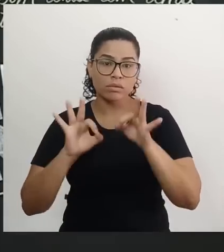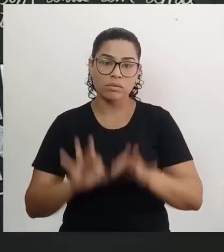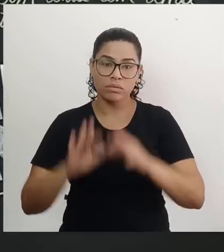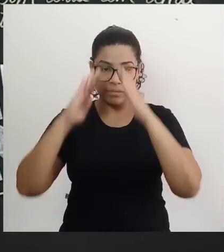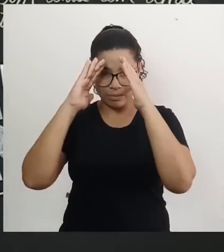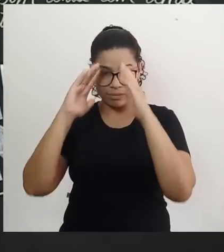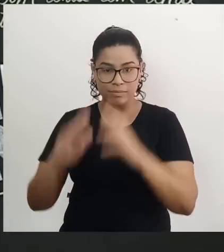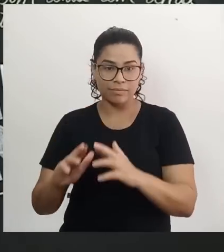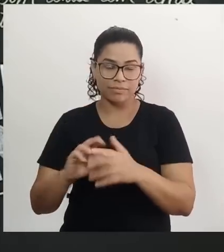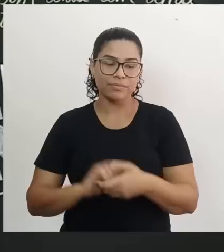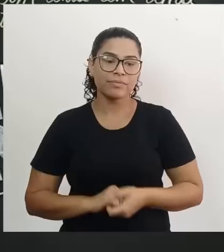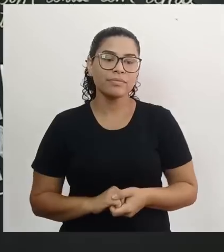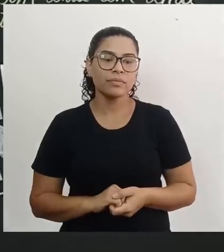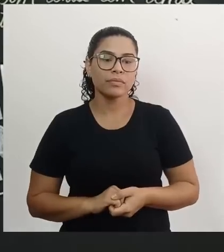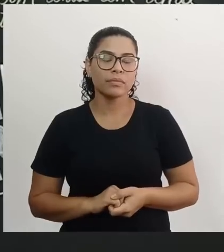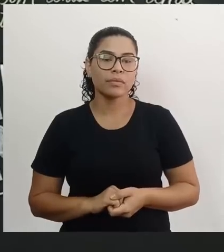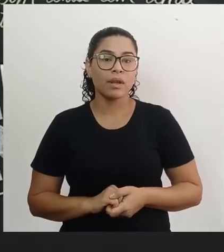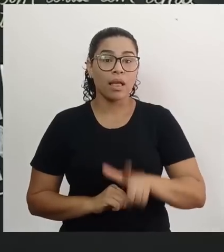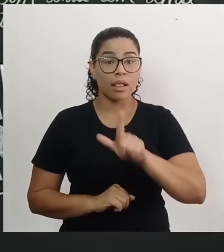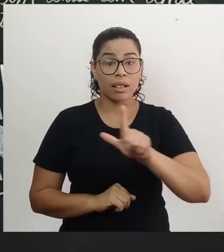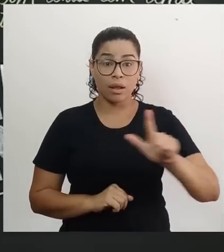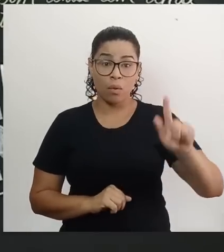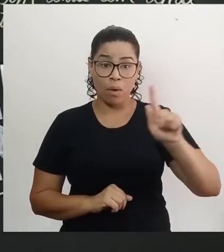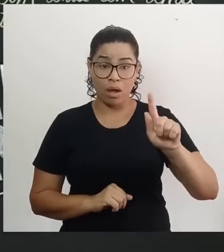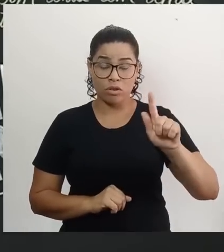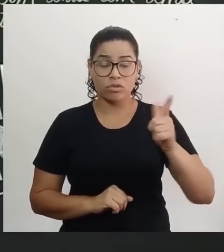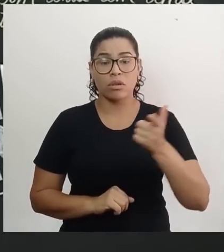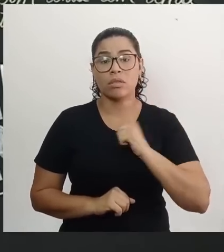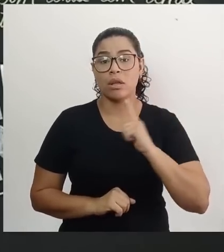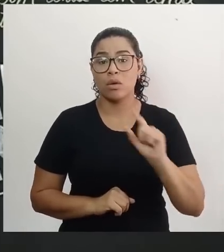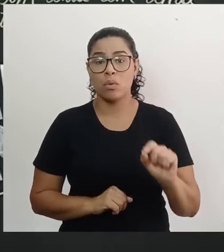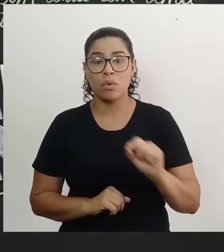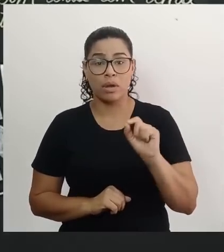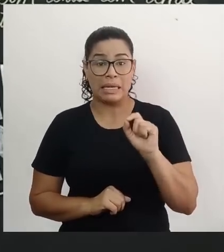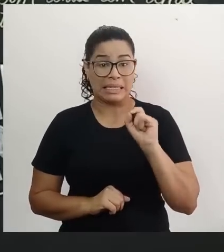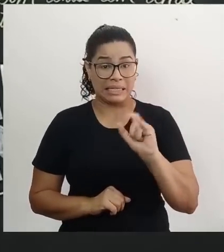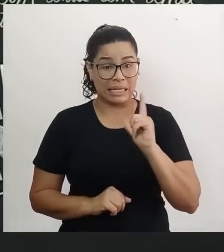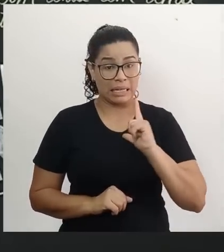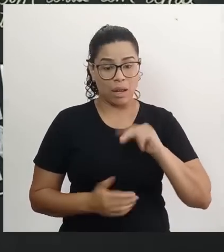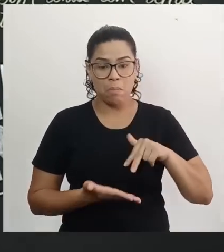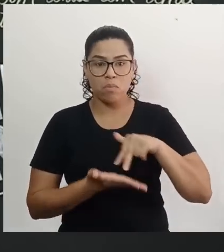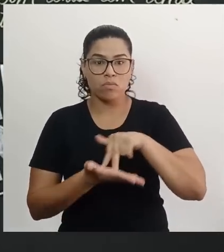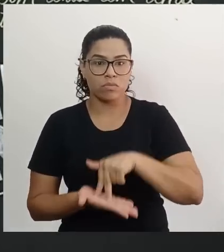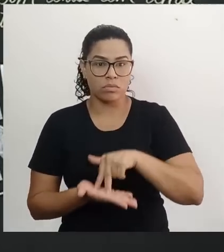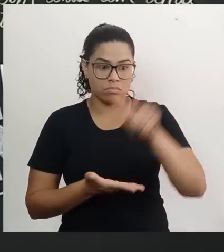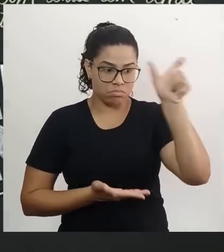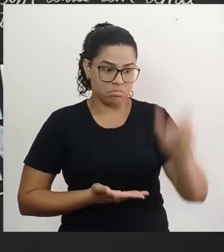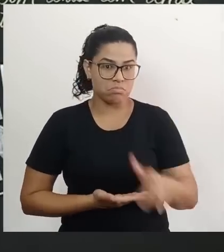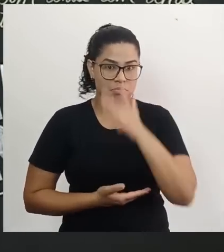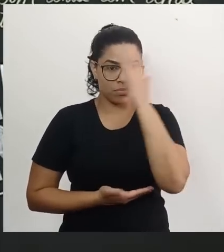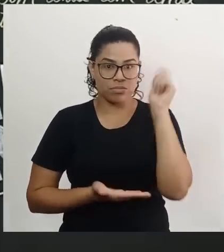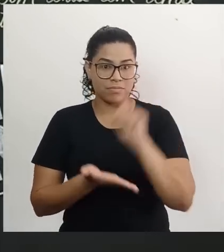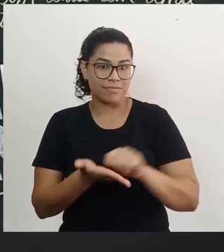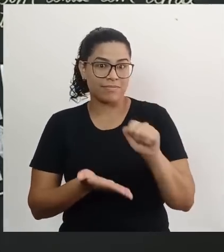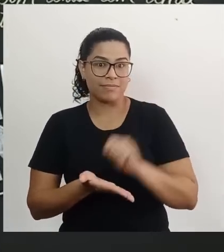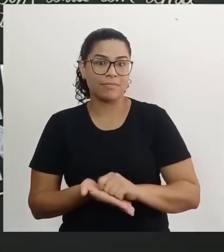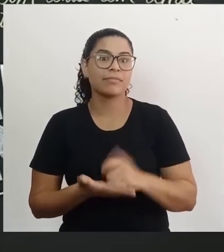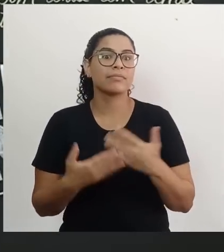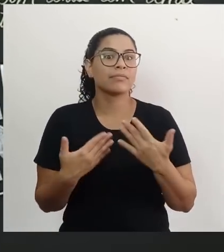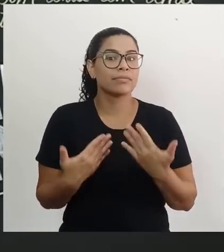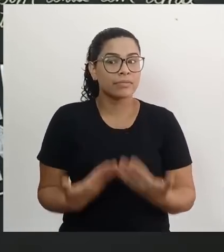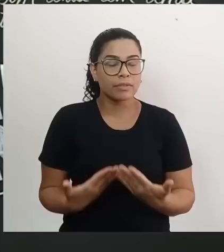A linguagem de um editorial é uma linguagem objetiva com marcas subjetivas, porque se há o posicionamento do escritor, de algum modo,